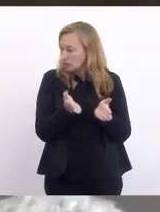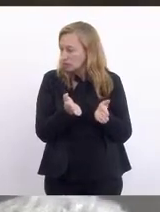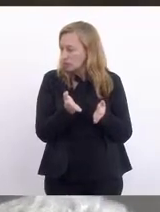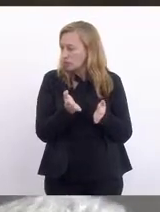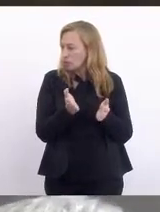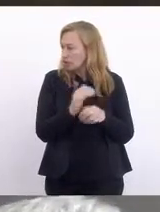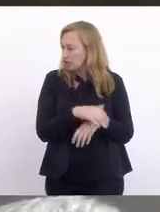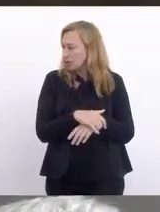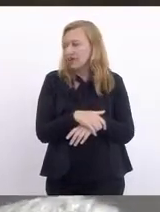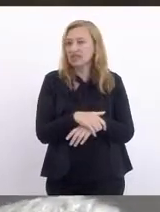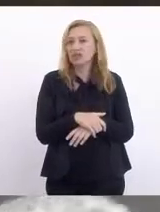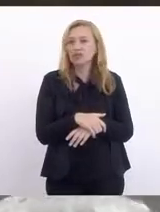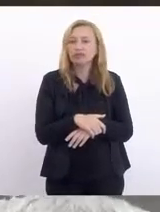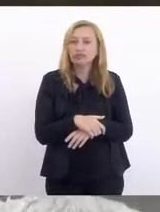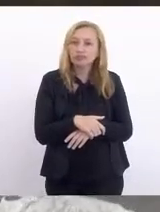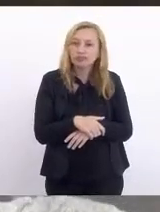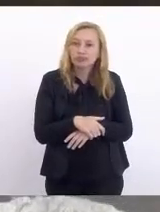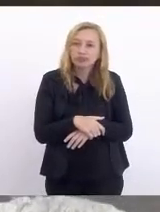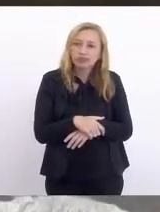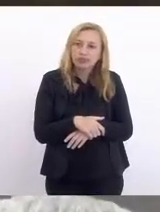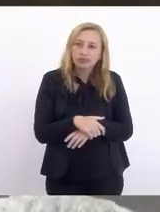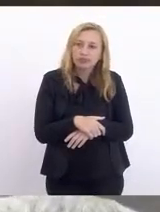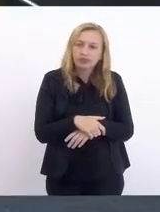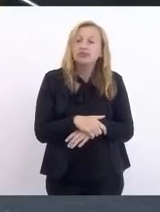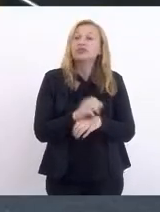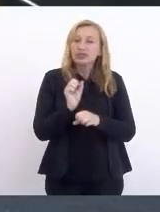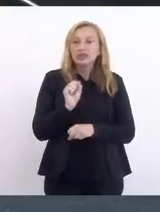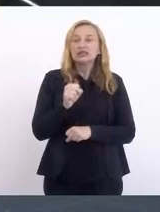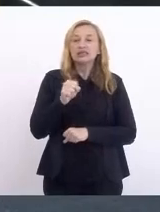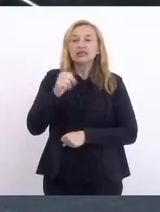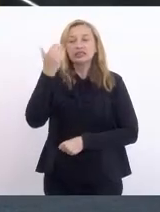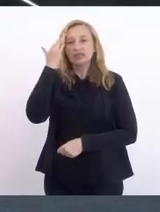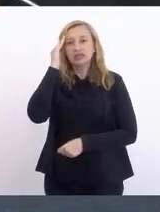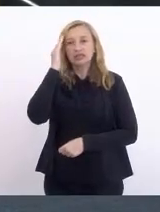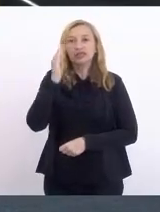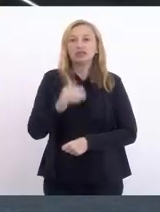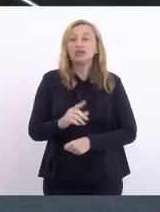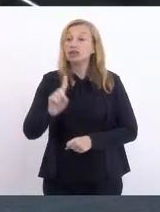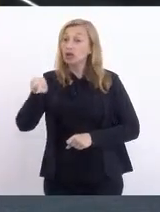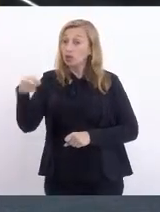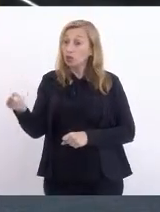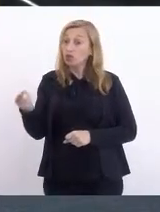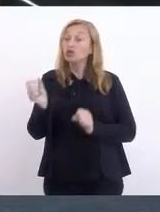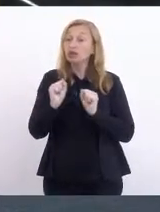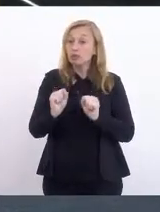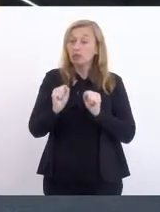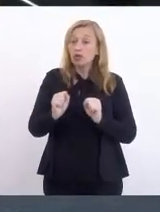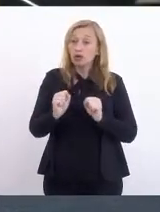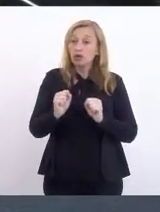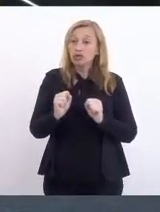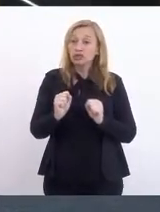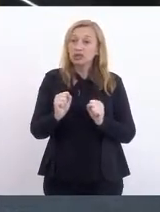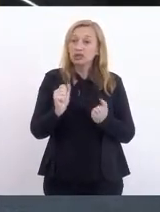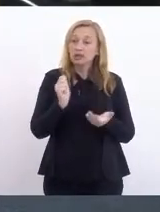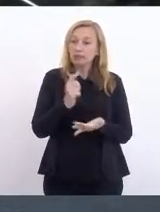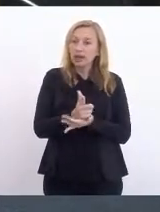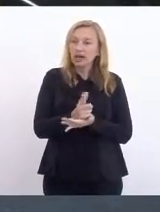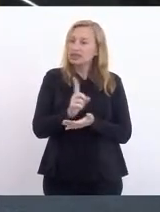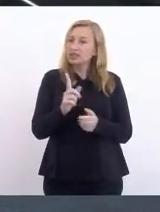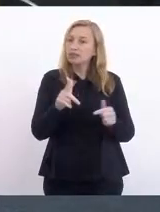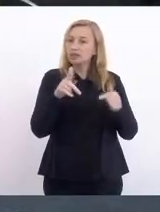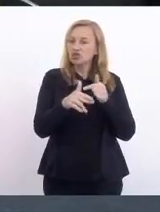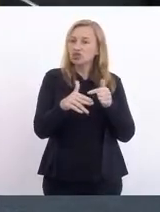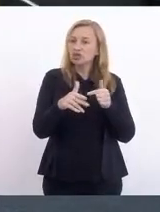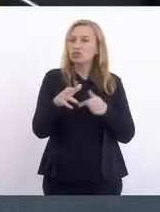deputados que debateram aqui na cama mas eu não tô falando só de exigência que não eu entendesse eu ganhou a perseguir que podem ser suprimidas sem